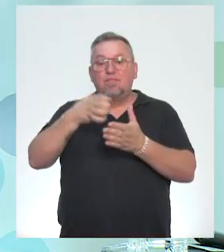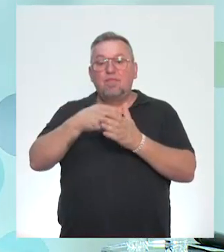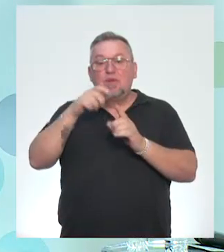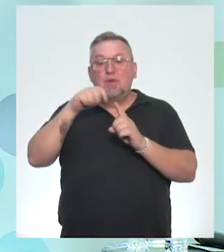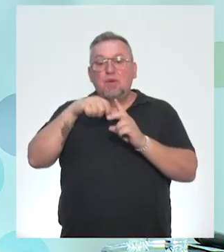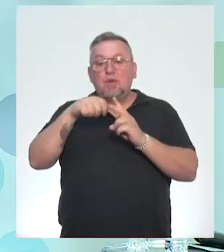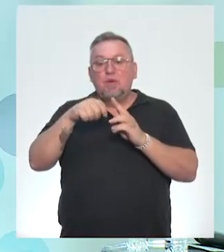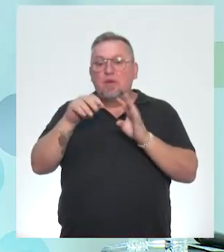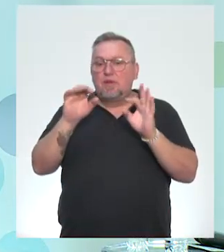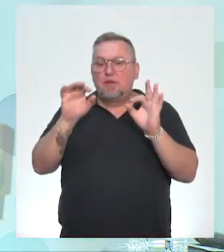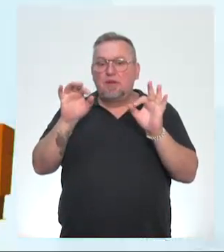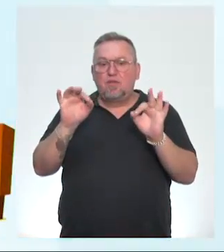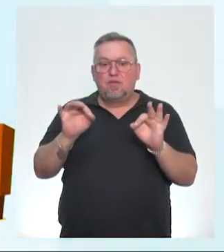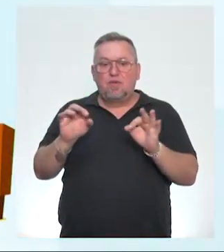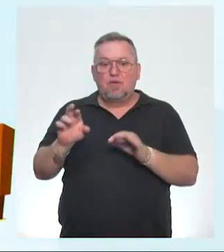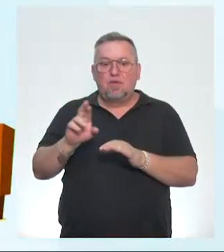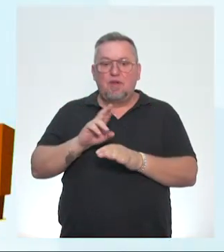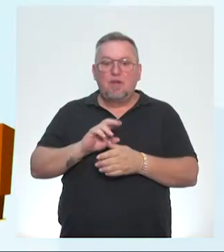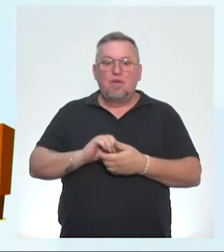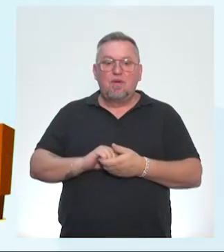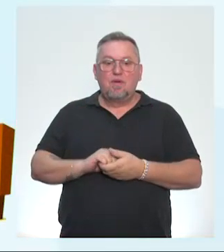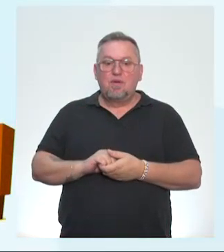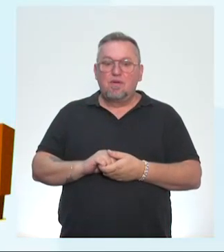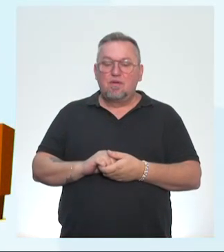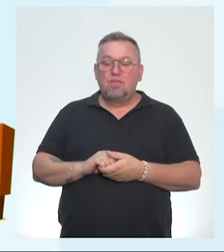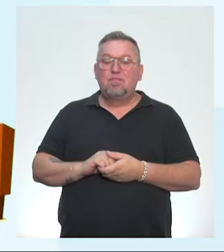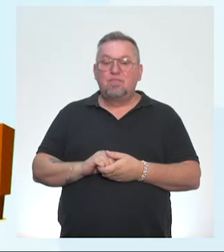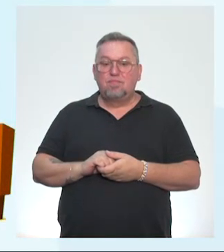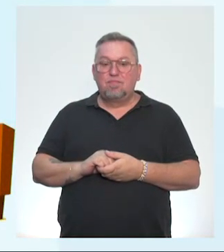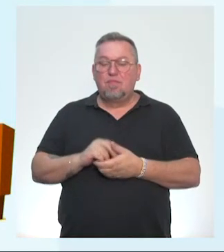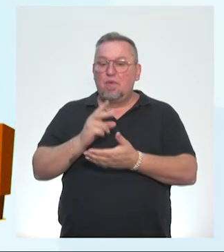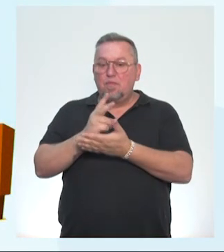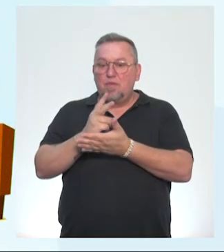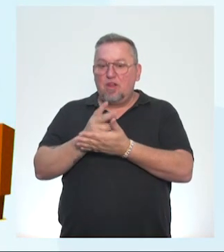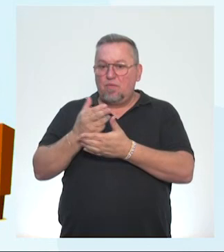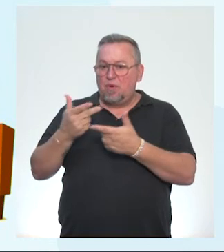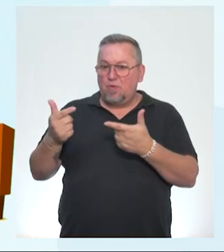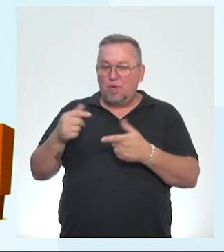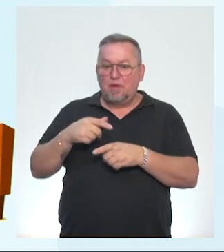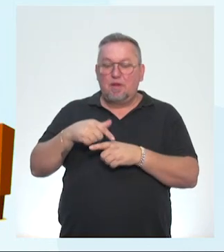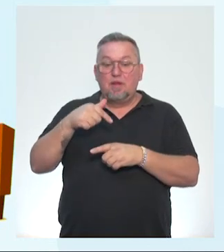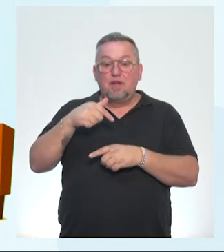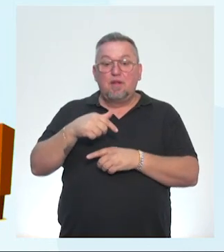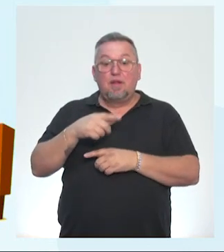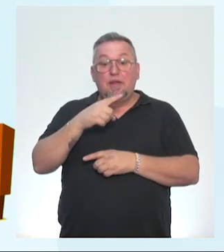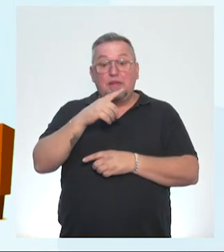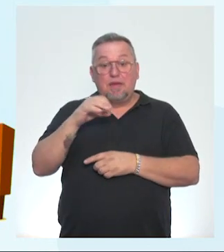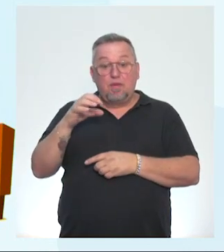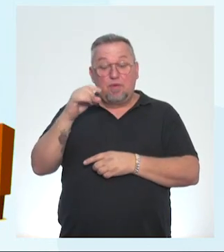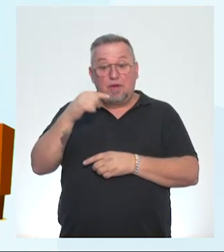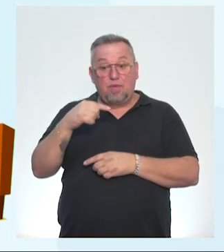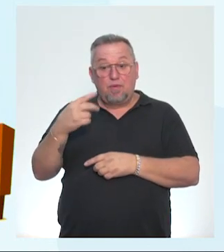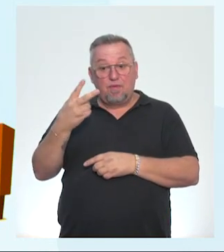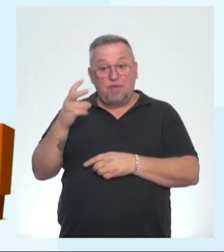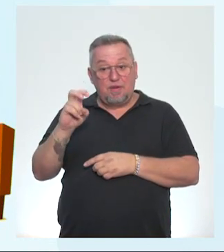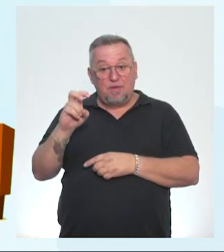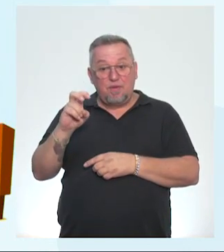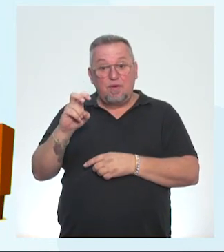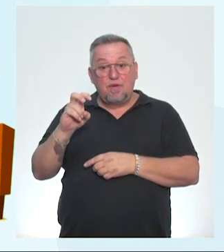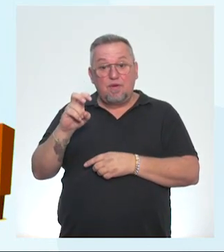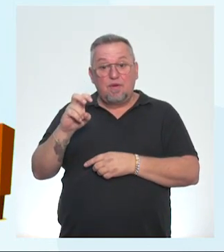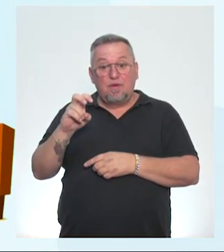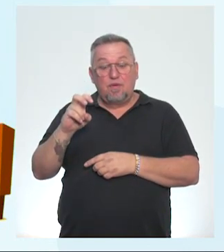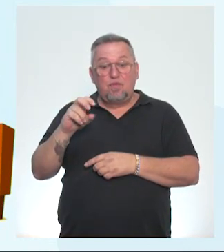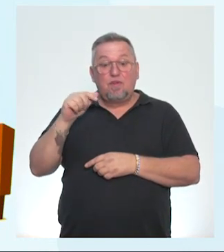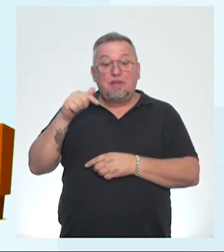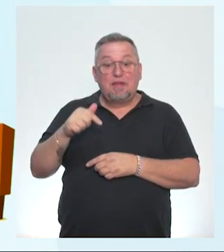que dá certinho o resultado. Olha lá, pagamento a prazo. A mesma linha de raciocínio, ó. 100% menos 25%. Então,